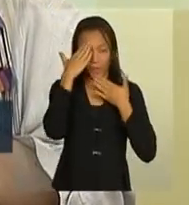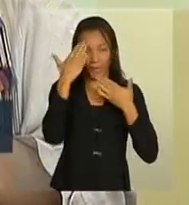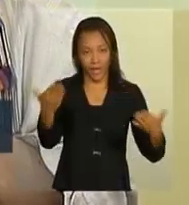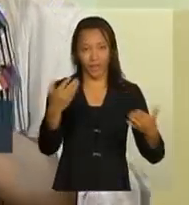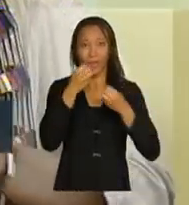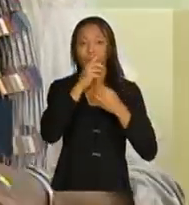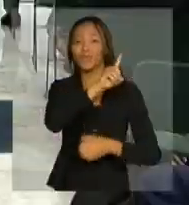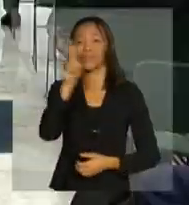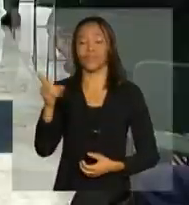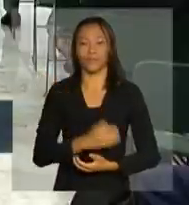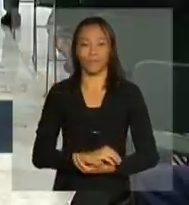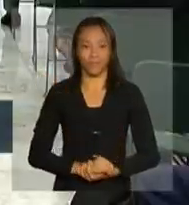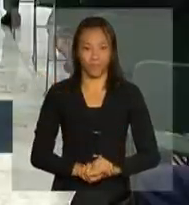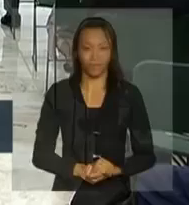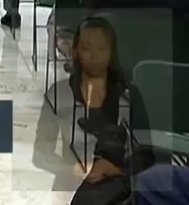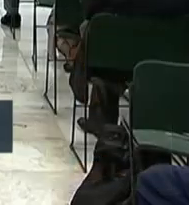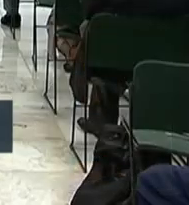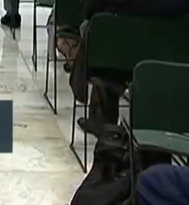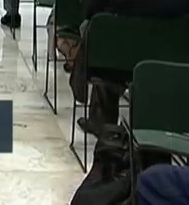obrigada e um bom dia.